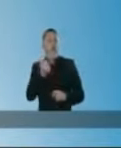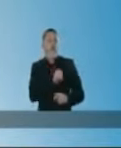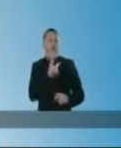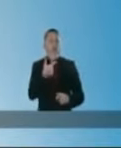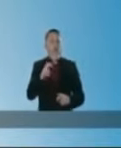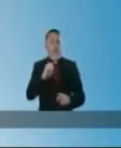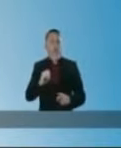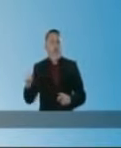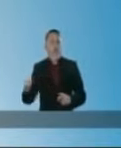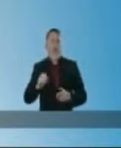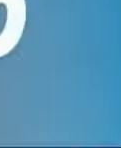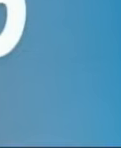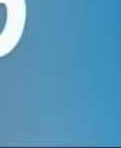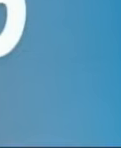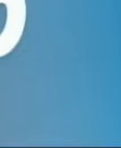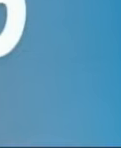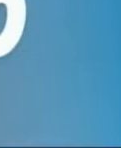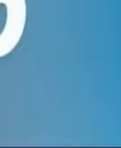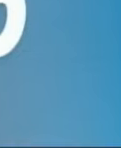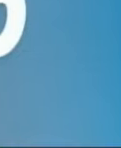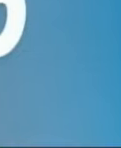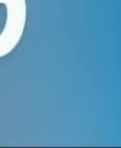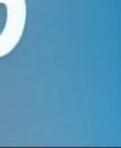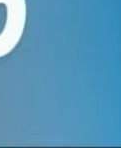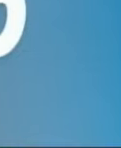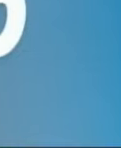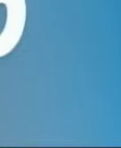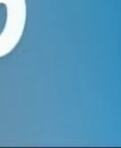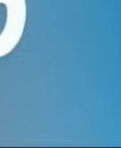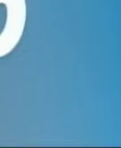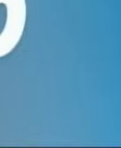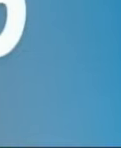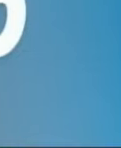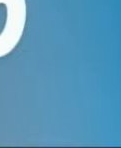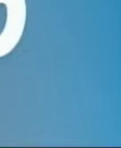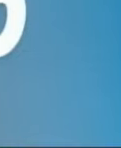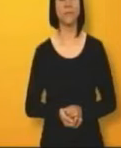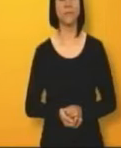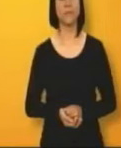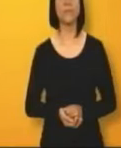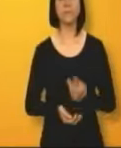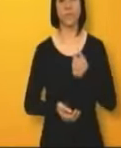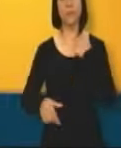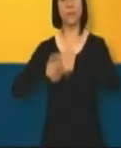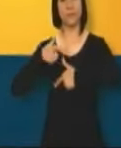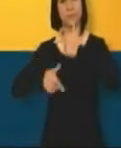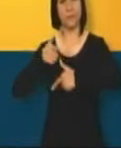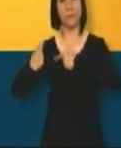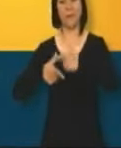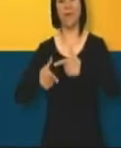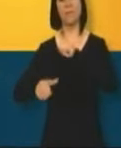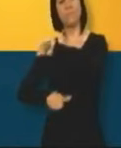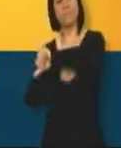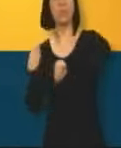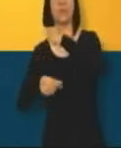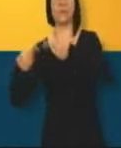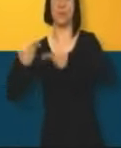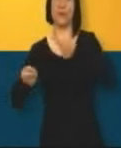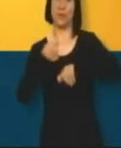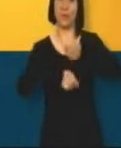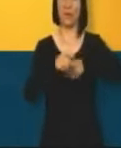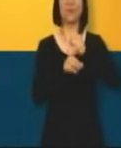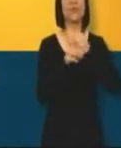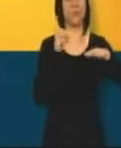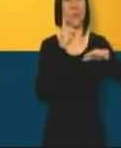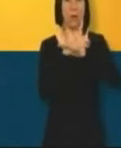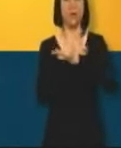federal, 2500. 2500. Um beijo no seu coração. Vamos trabalhar pela reforma política,